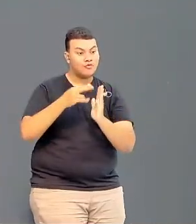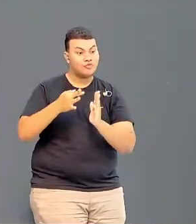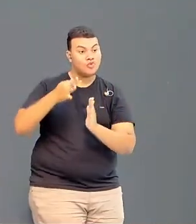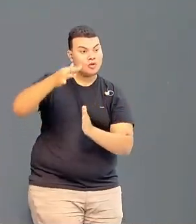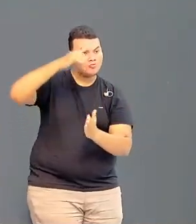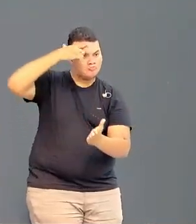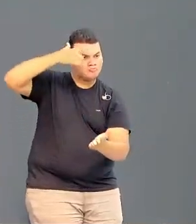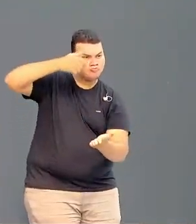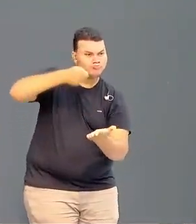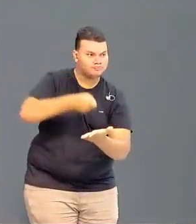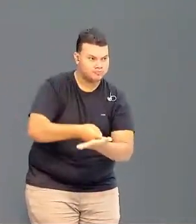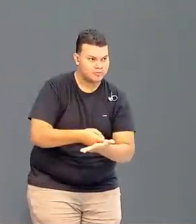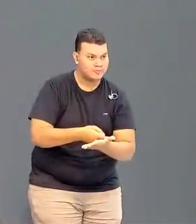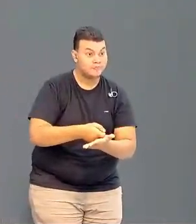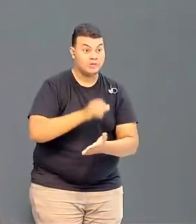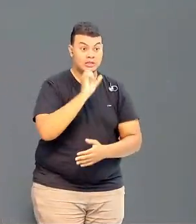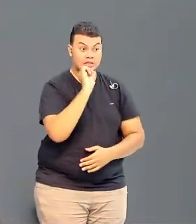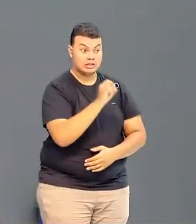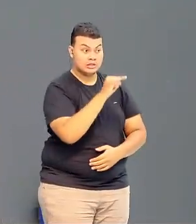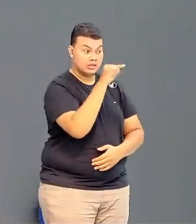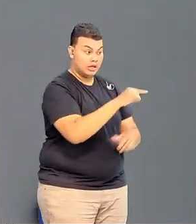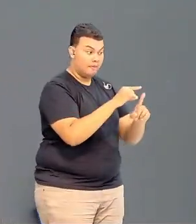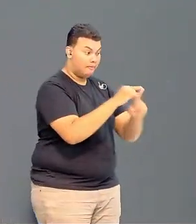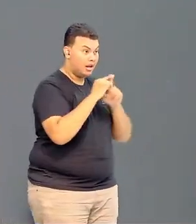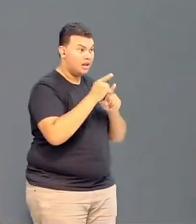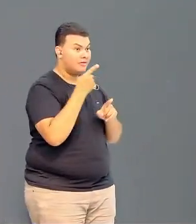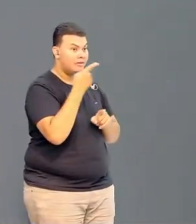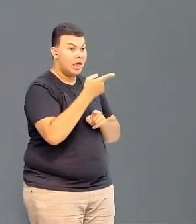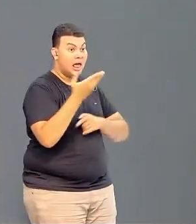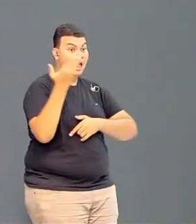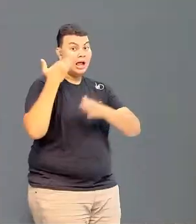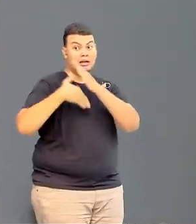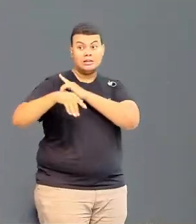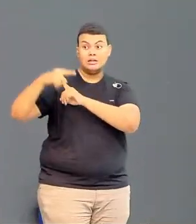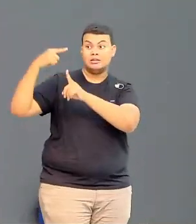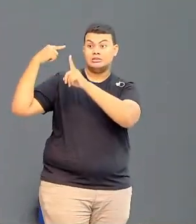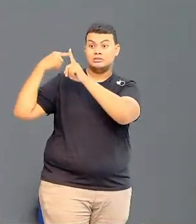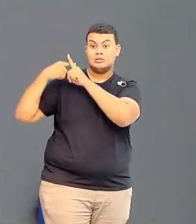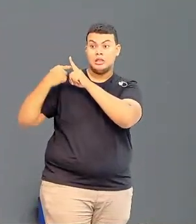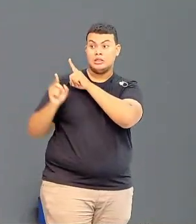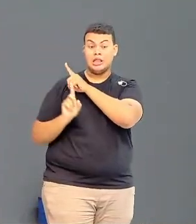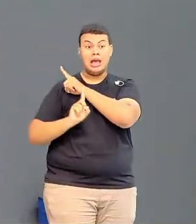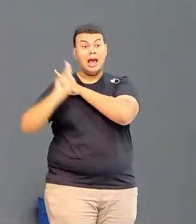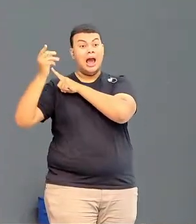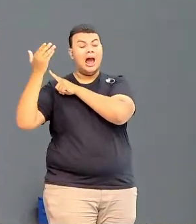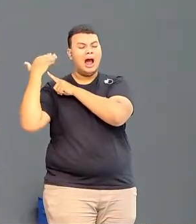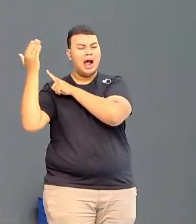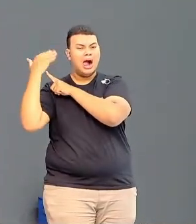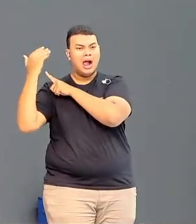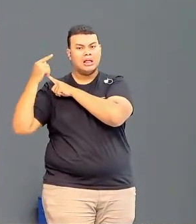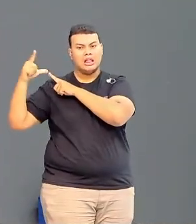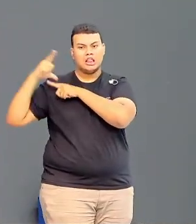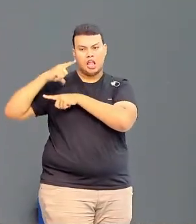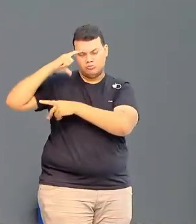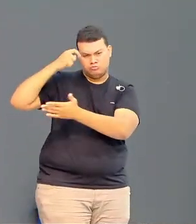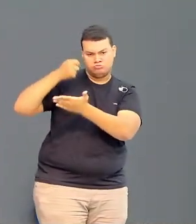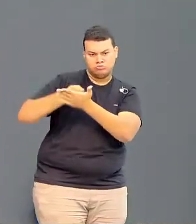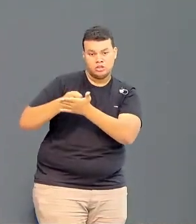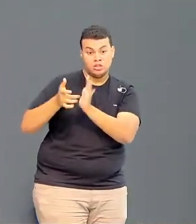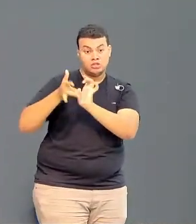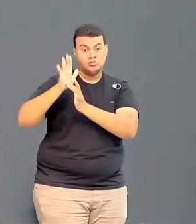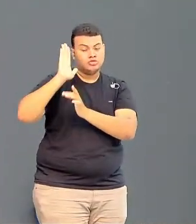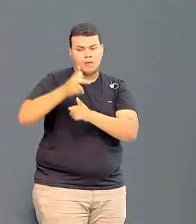decretos. Apesar de a palavra dizer que na cruz do Calvário a dívida, o decreto que era contra a gente,